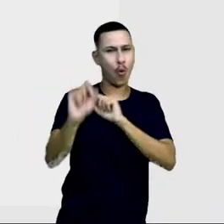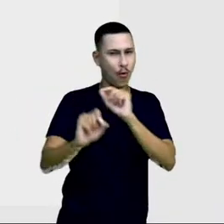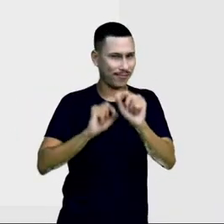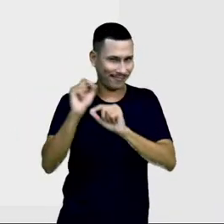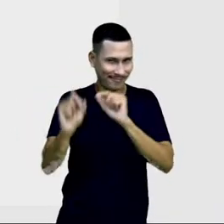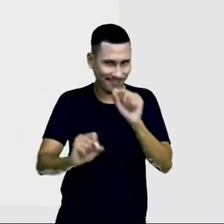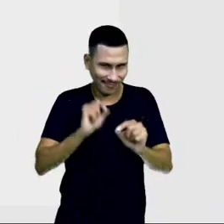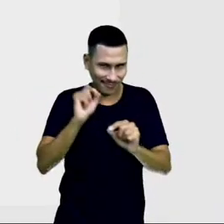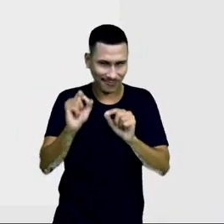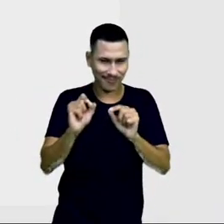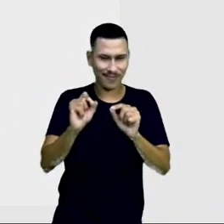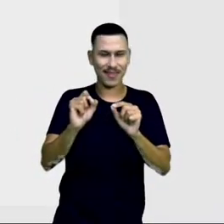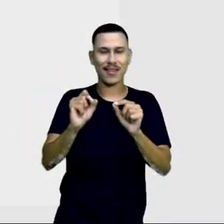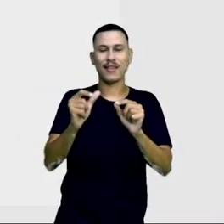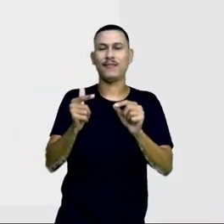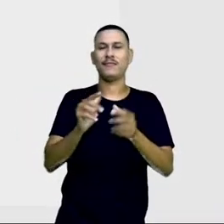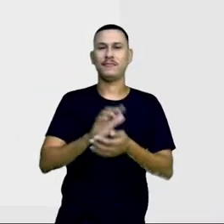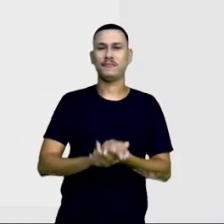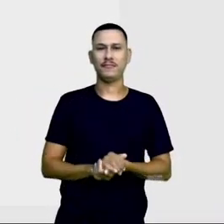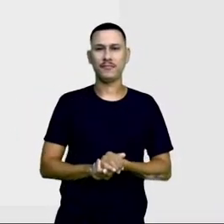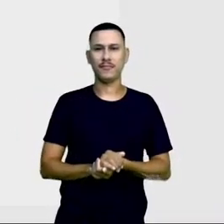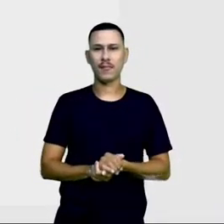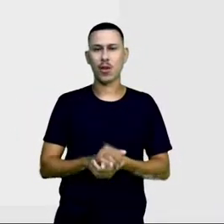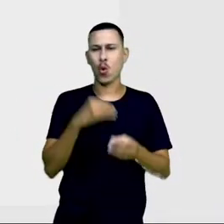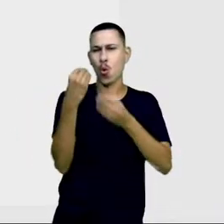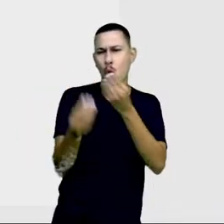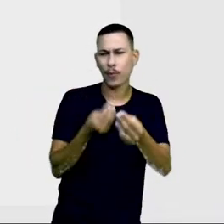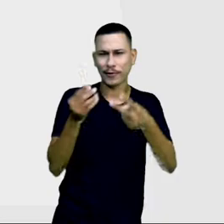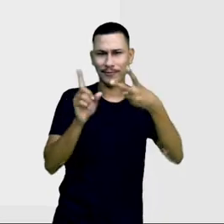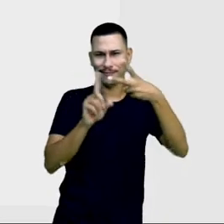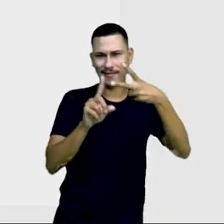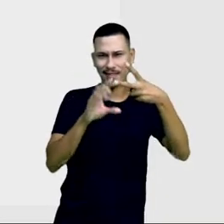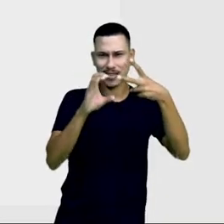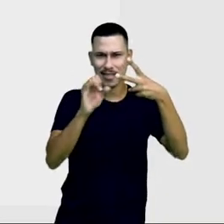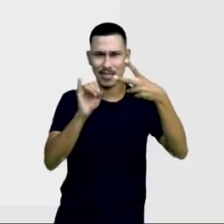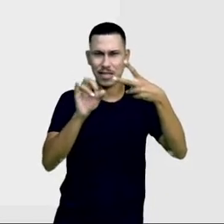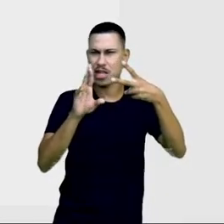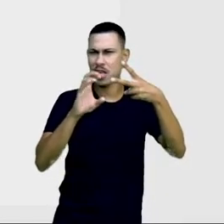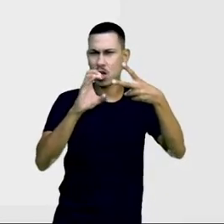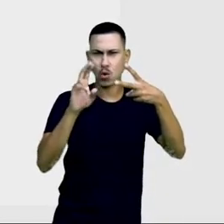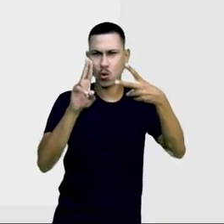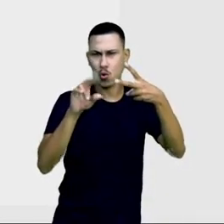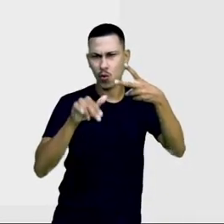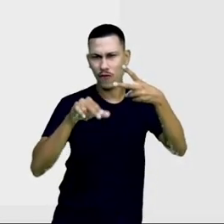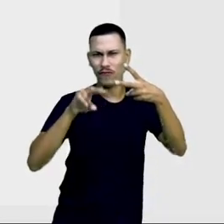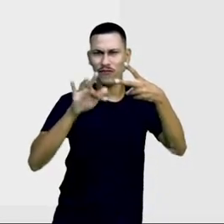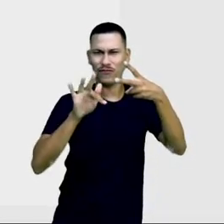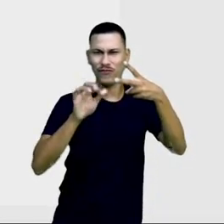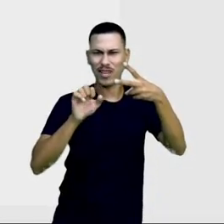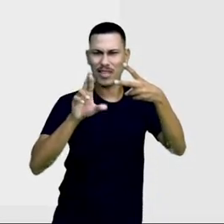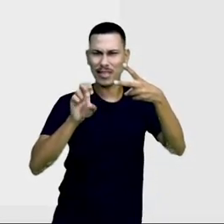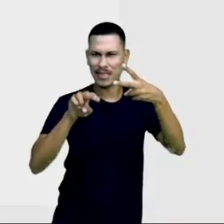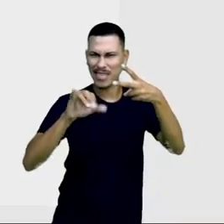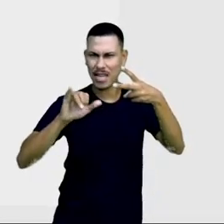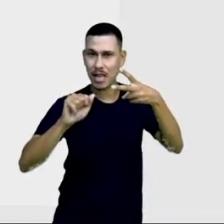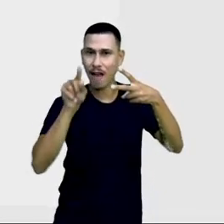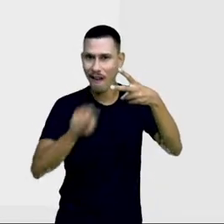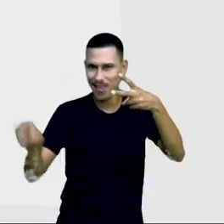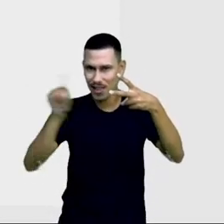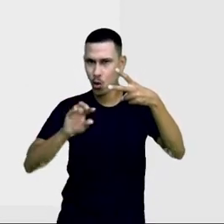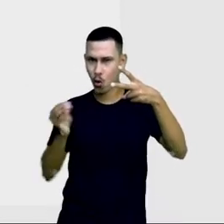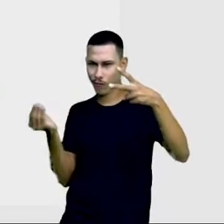a partir de uma circunferência. E como é que a gente forma a circunferência? Tenho certeza que você já vira aqui essa figura, tá certo?